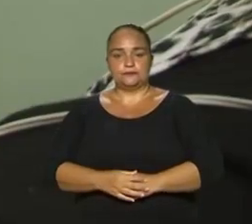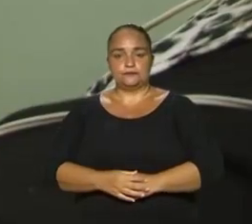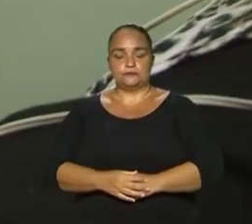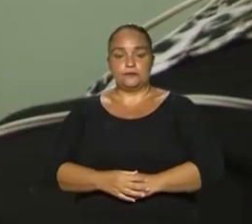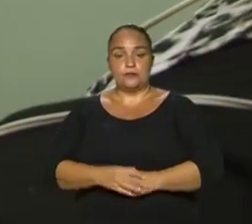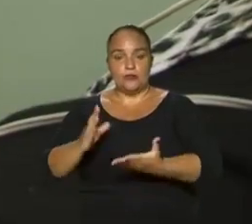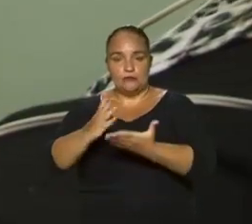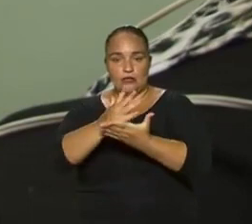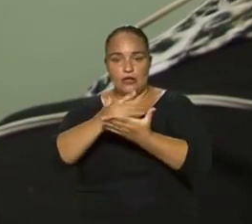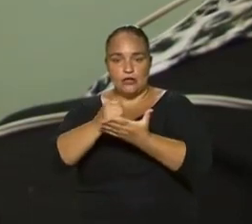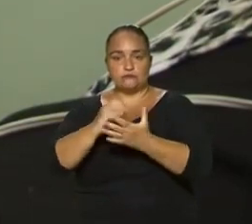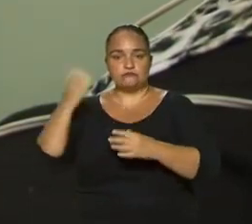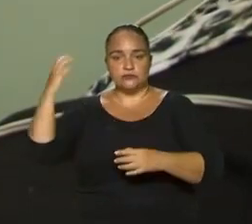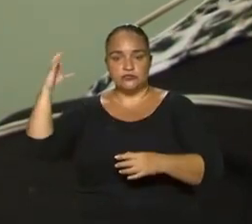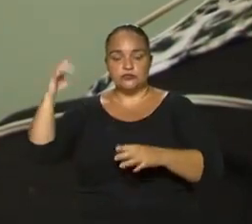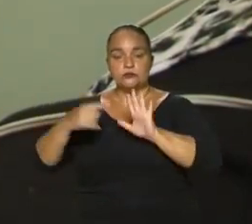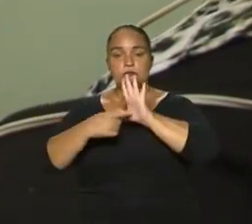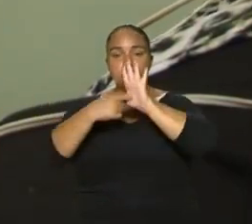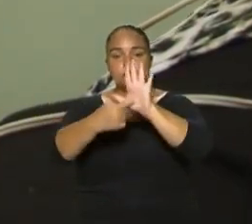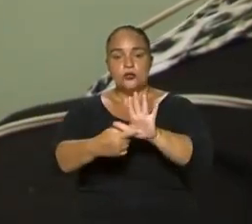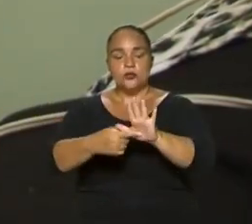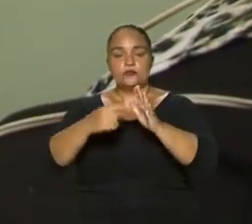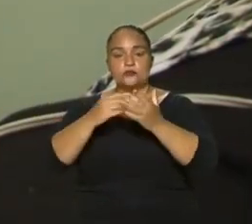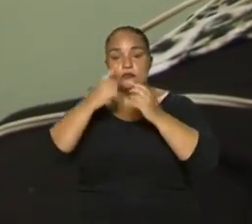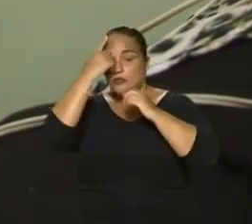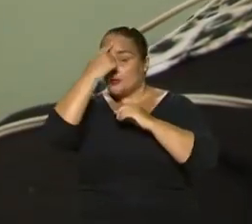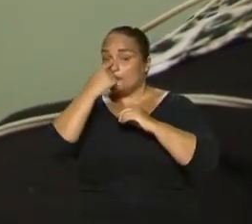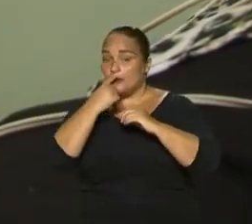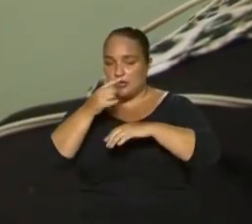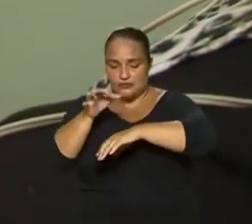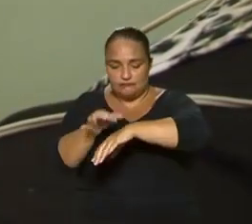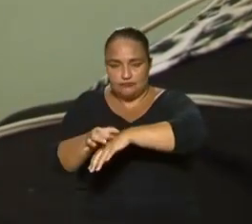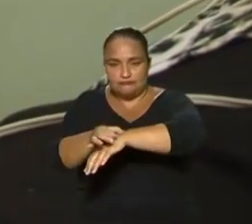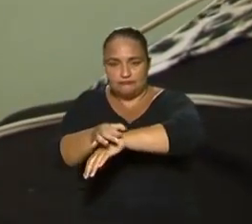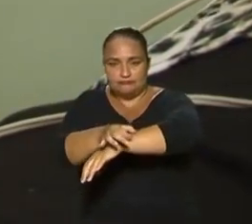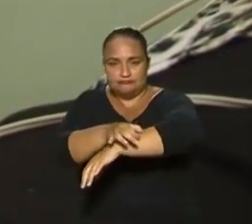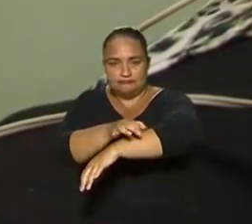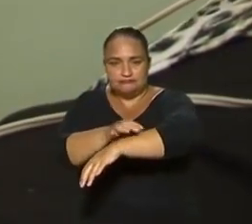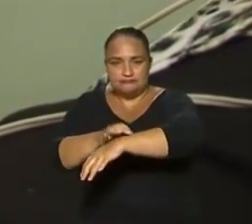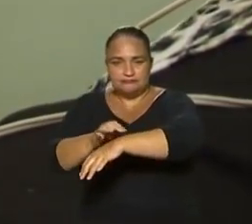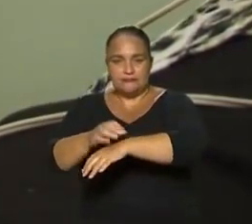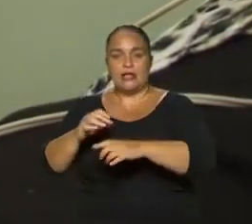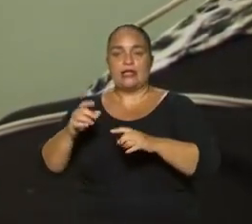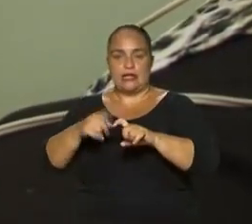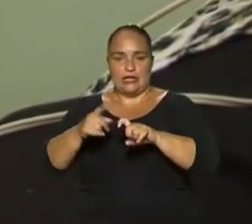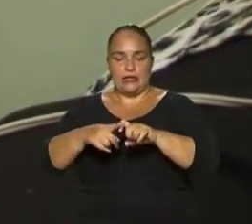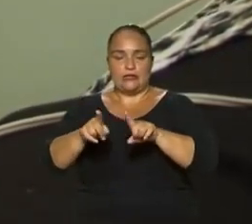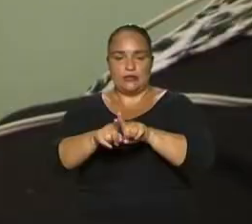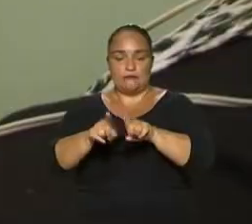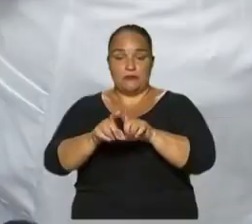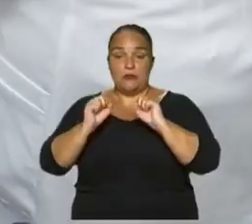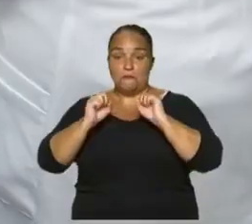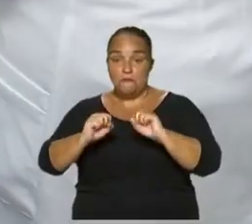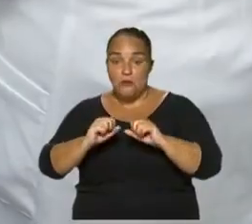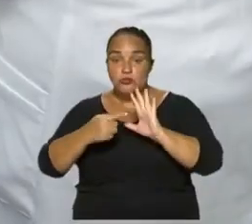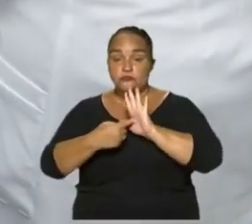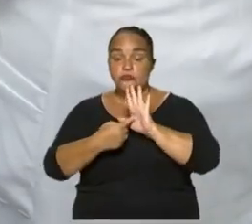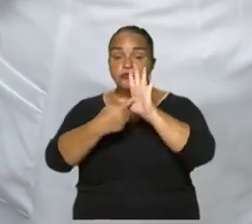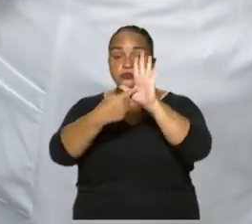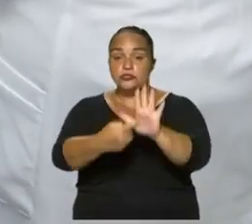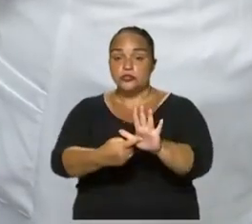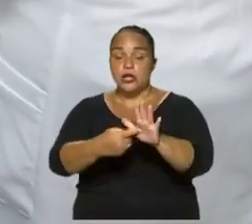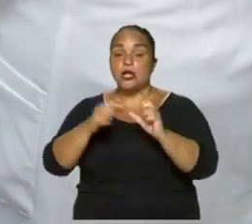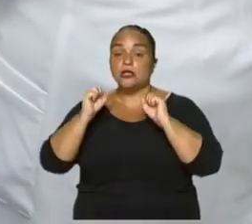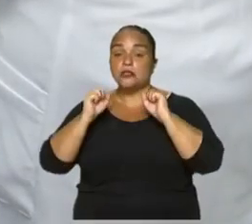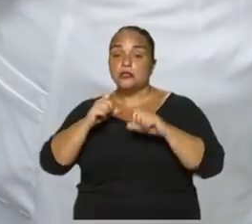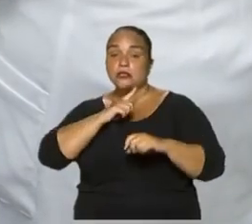Dados científicos mostram que, a partir de imagens de lesões na pele e informações clínicas, o instrumento pode indicar a